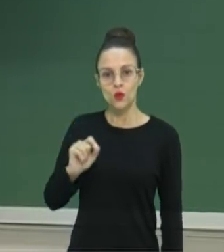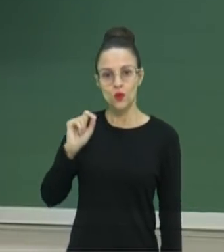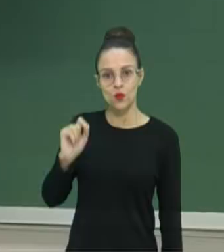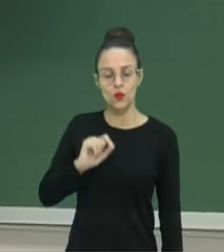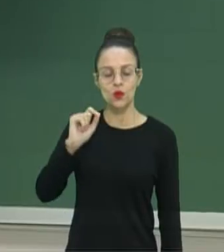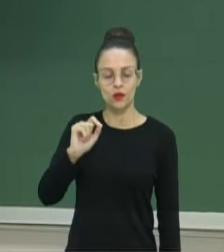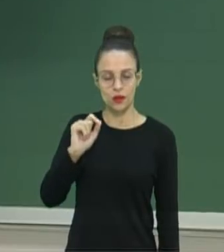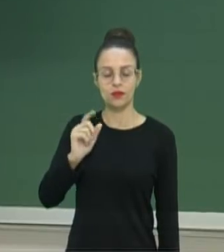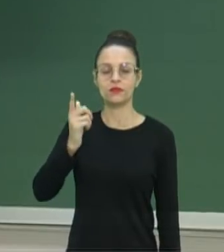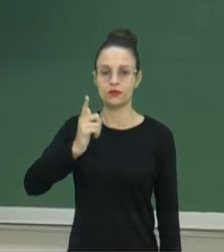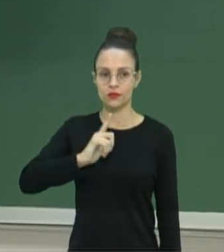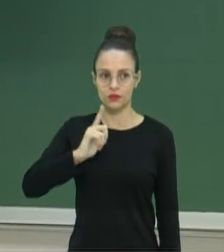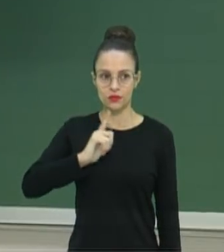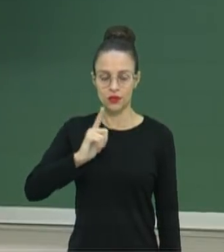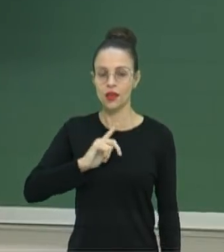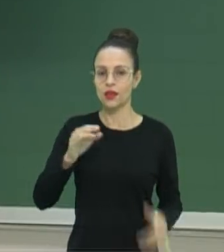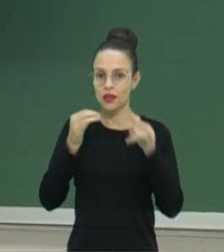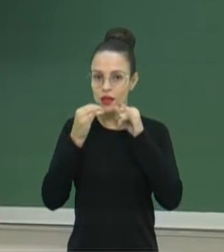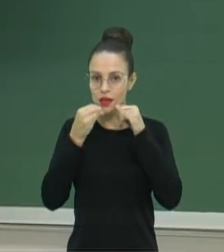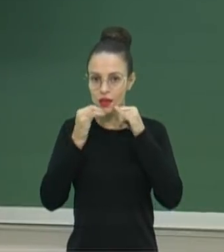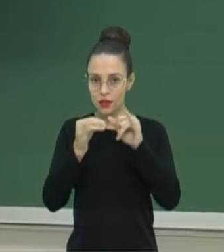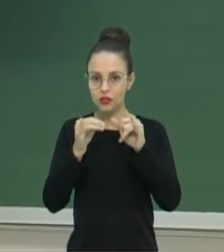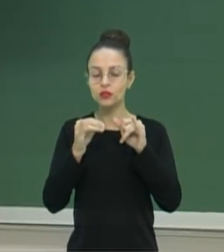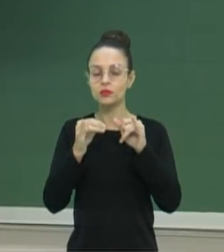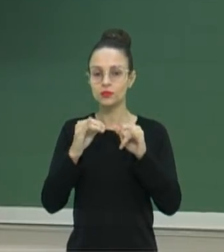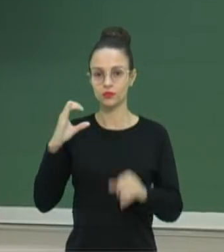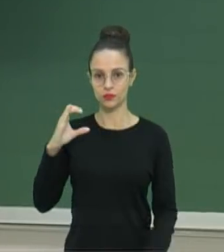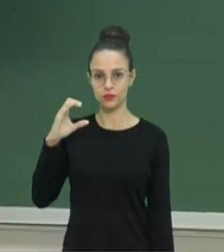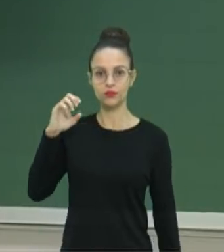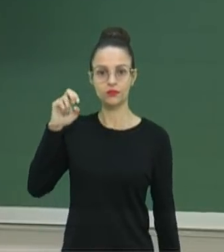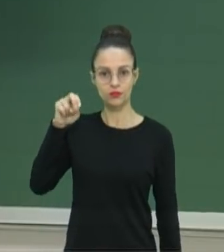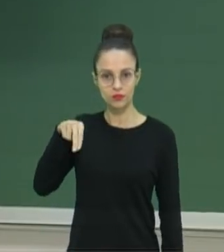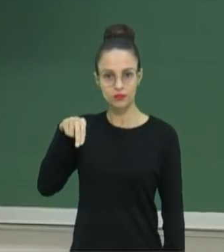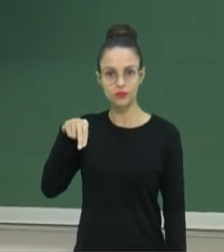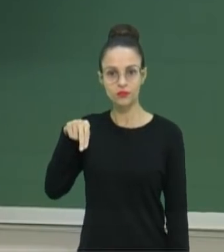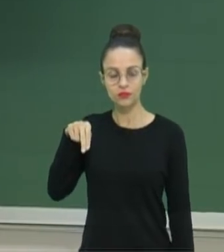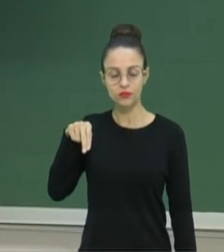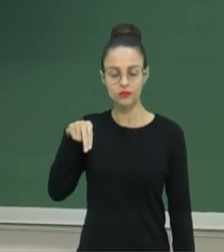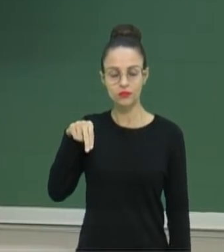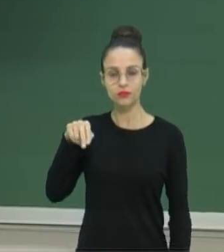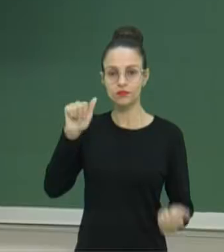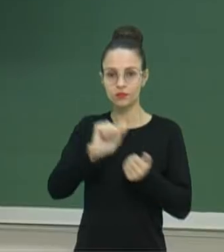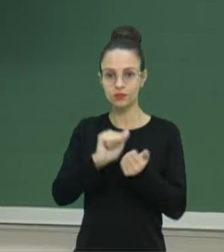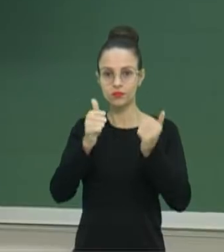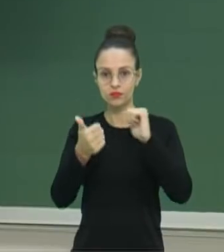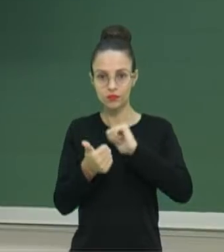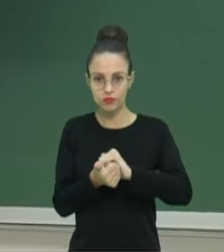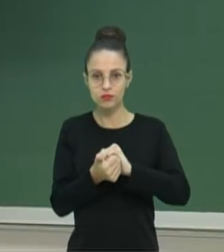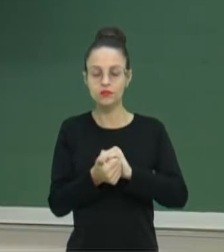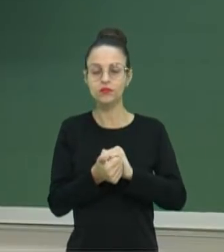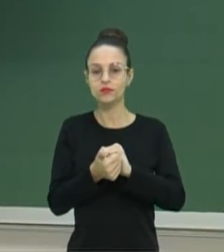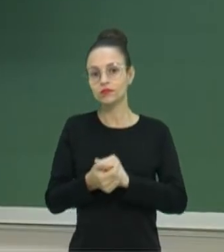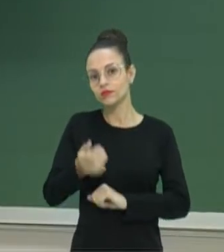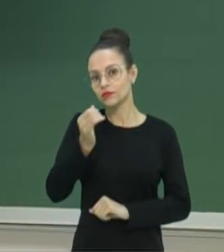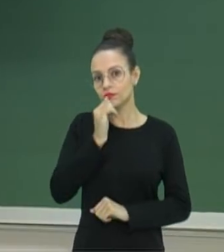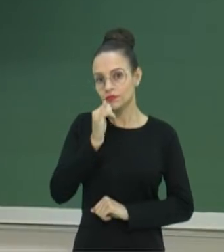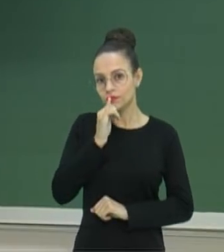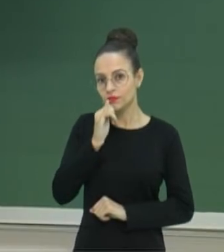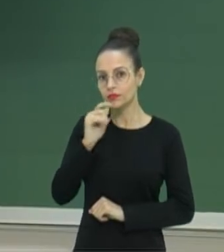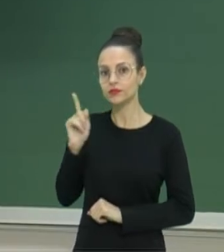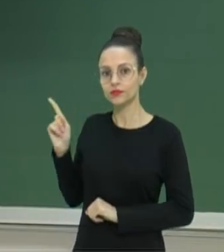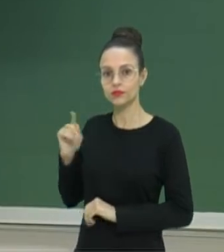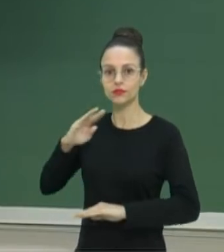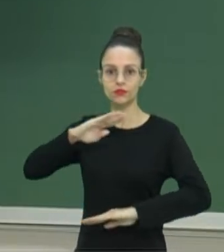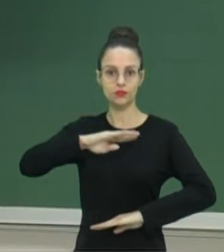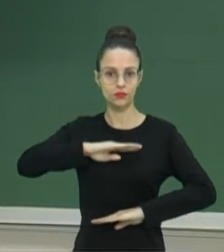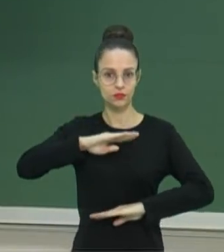seguinte, você tem essa energia cinética, certo? Que estaria sendo convertida, por exemplo, aqui nessa